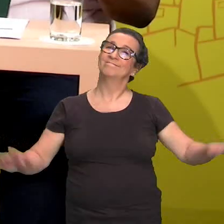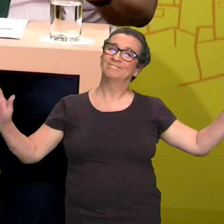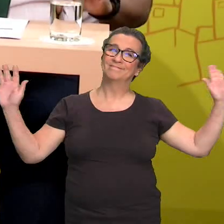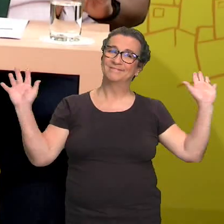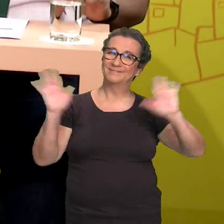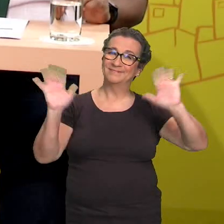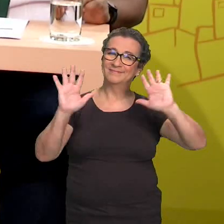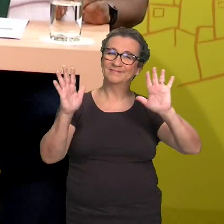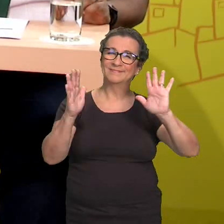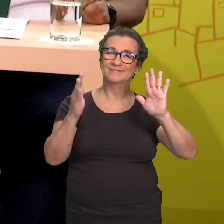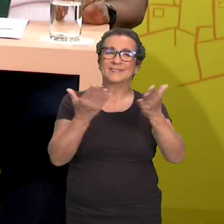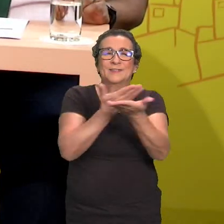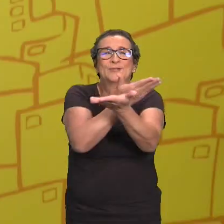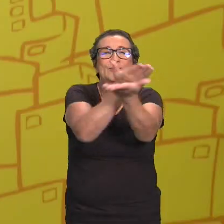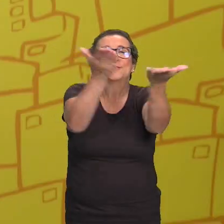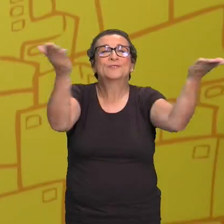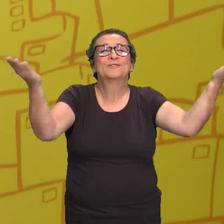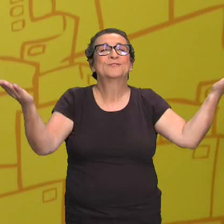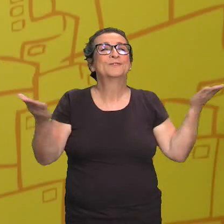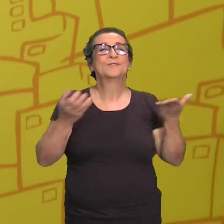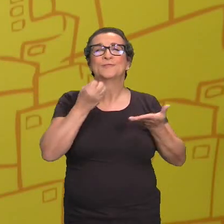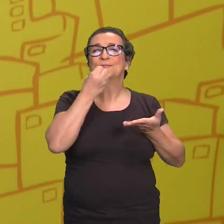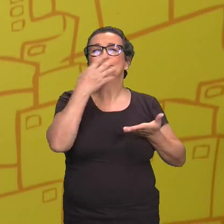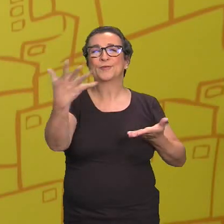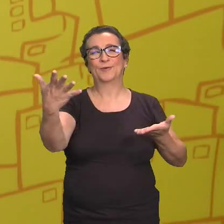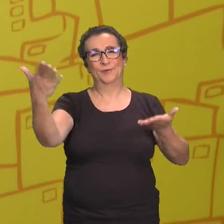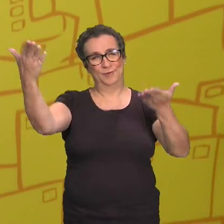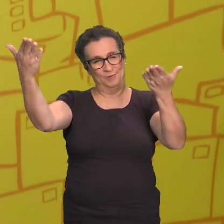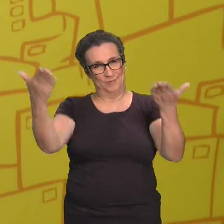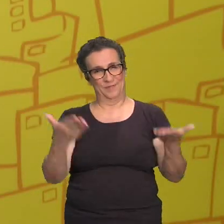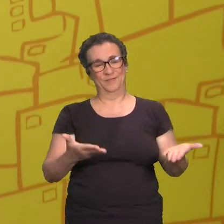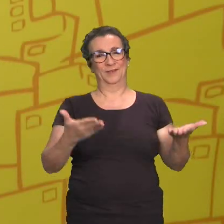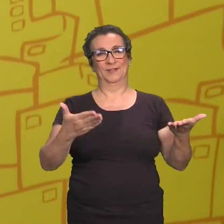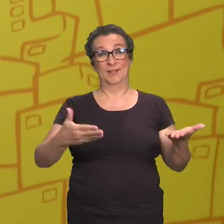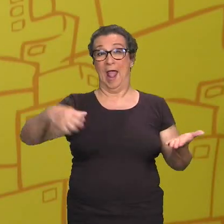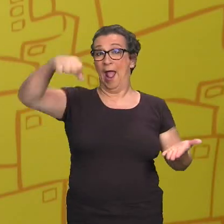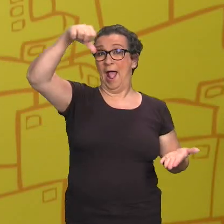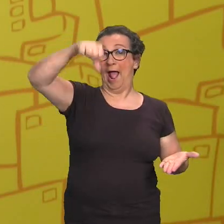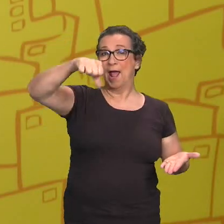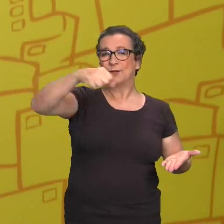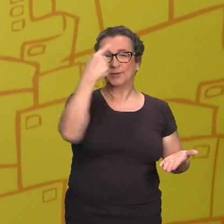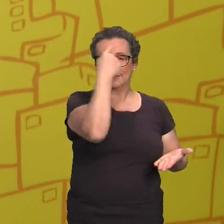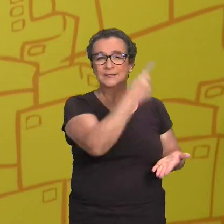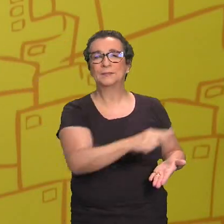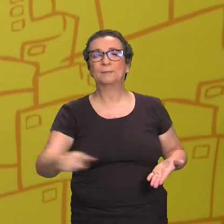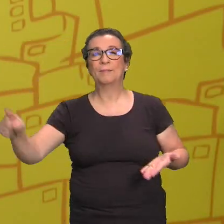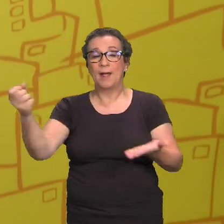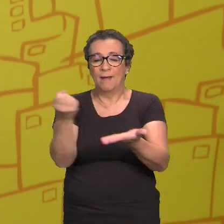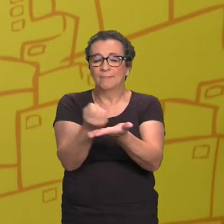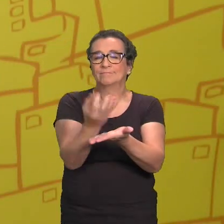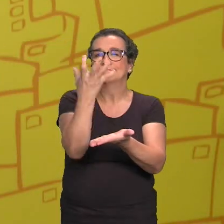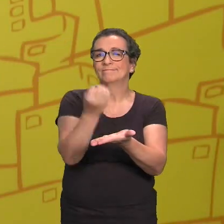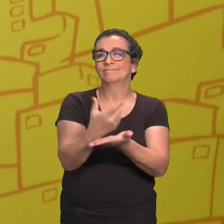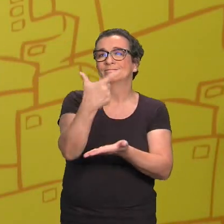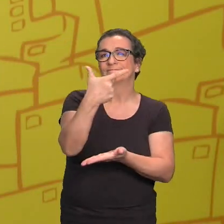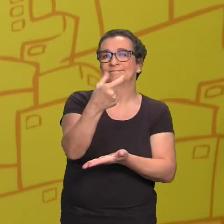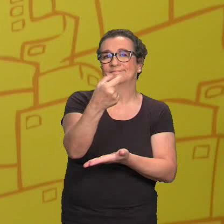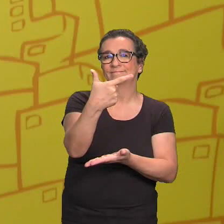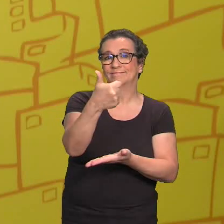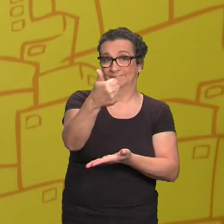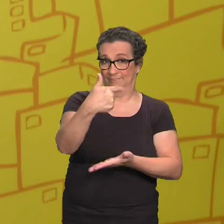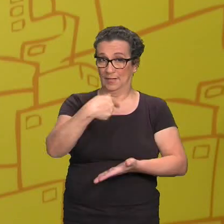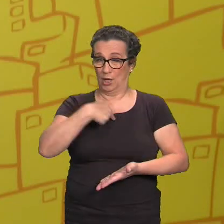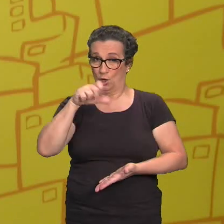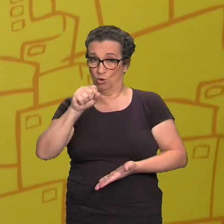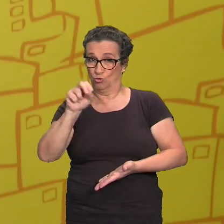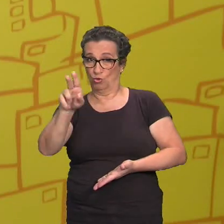Olá, sejam todos e todas muito bem-vindos à nona semana de alfabetização de 2021. Eu